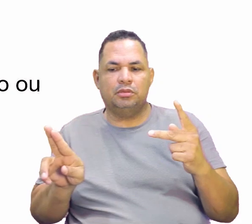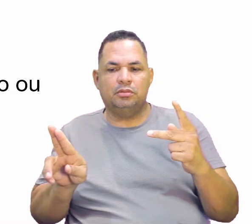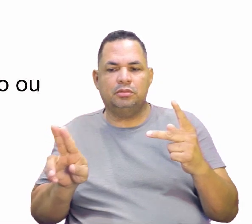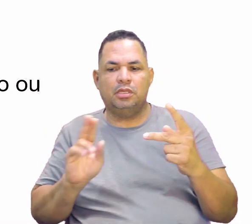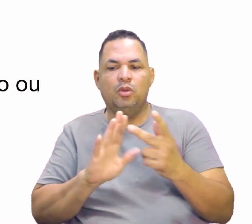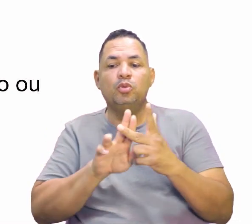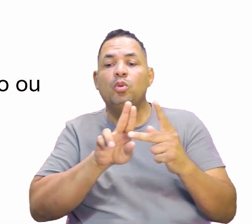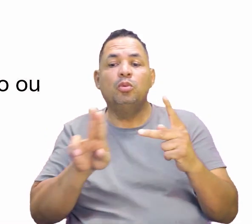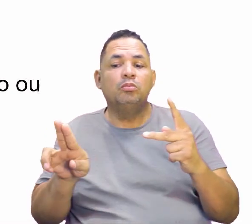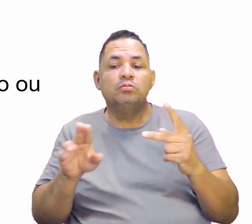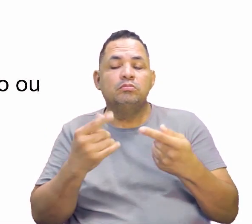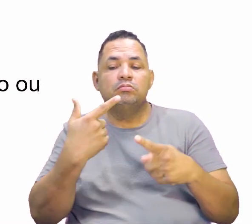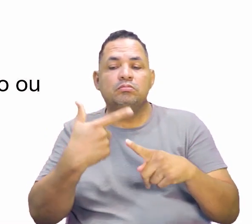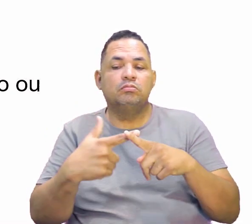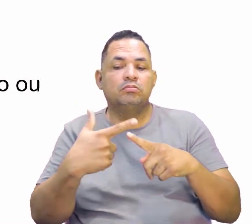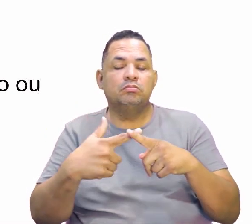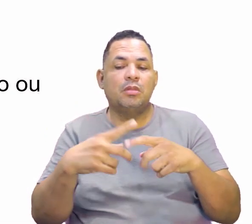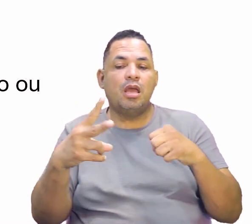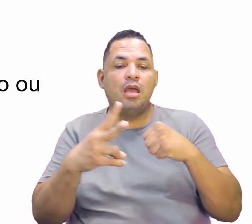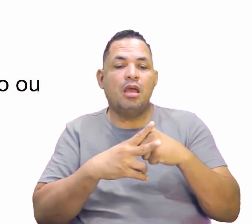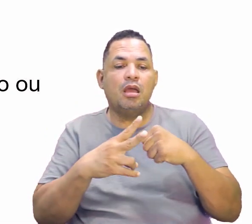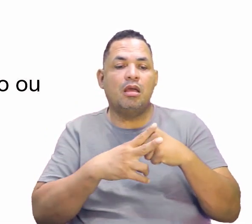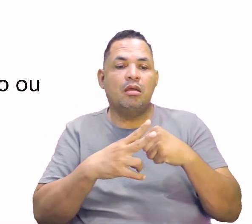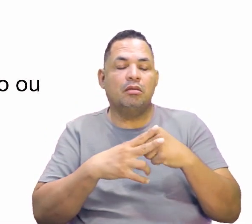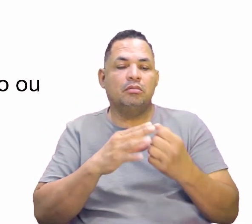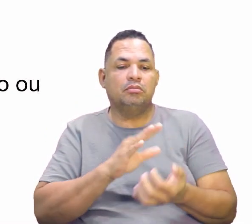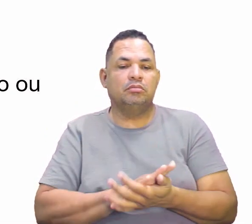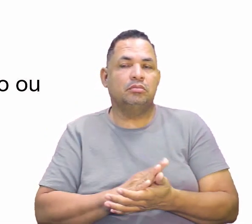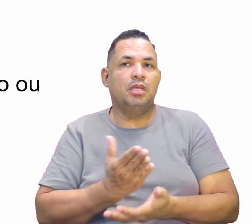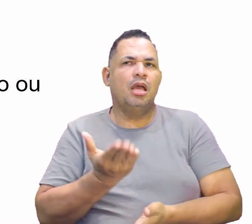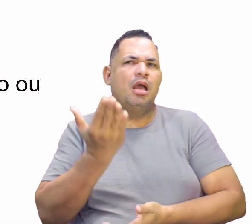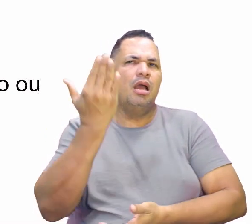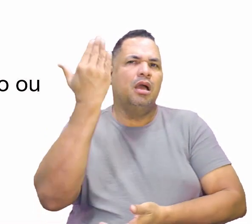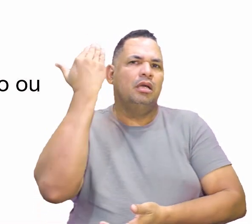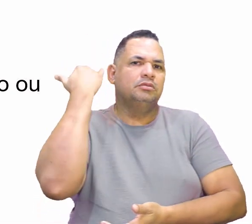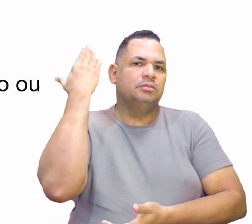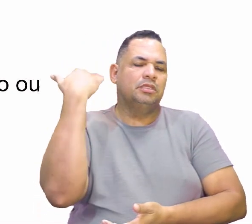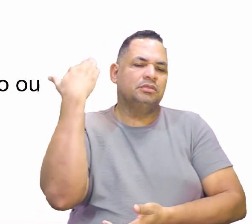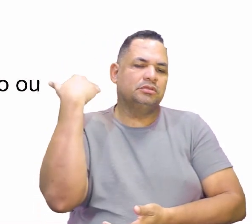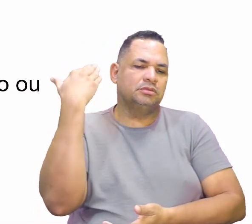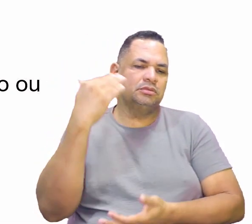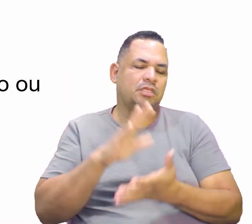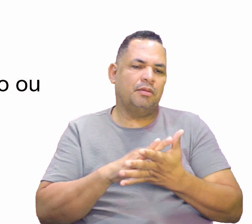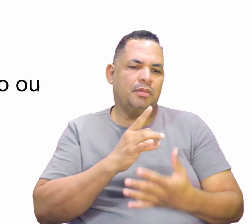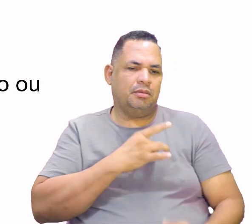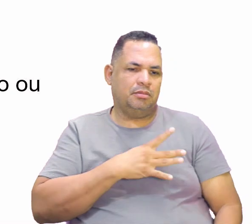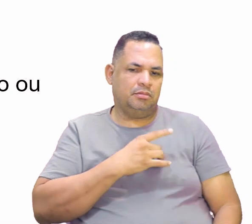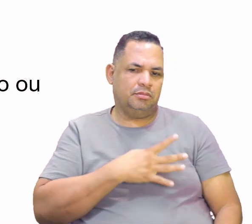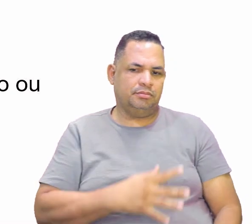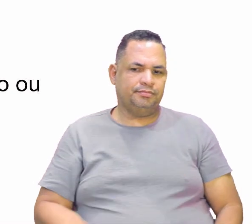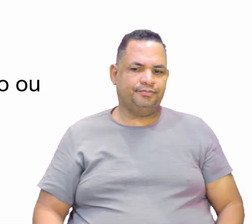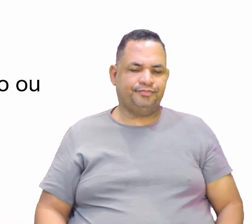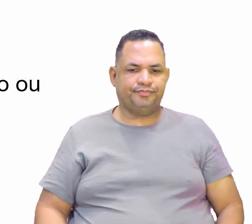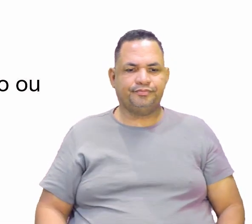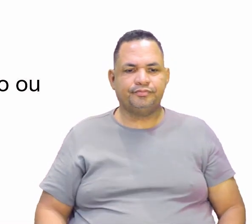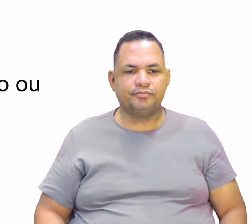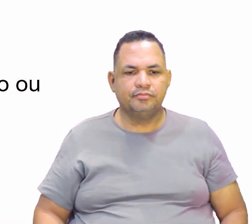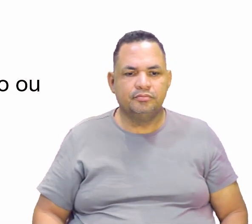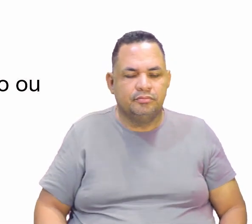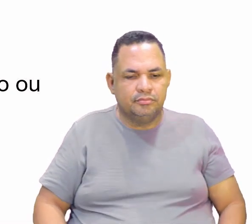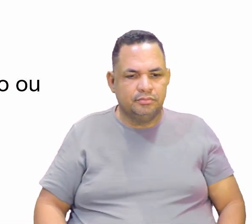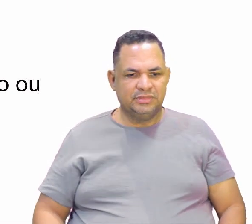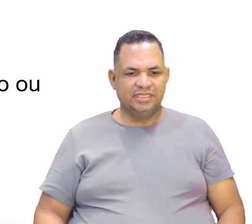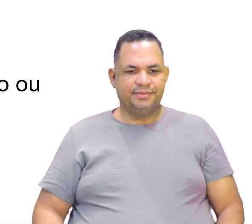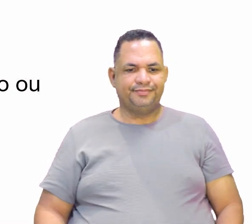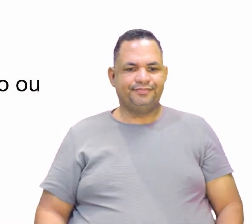O nome. Porque era verbo e medrosa é adjetivo. Então, que é o estado, beleza? Tá